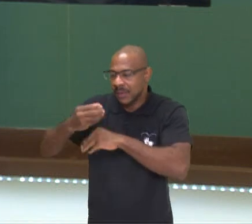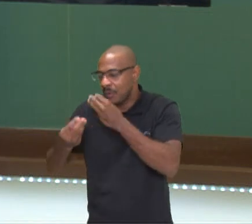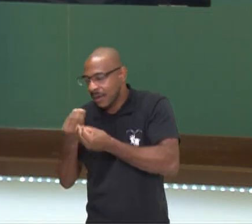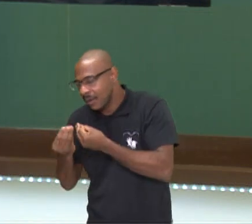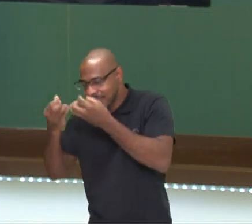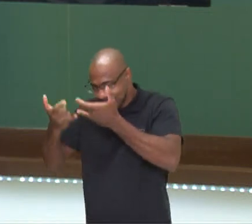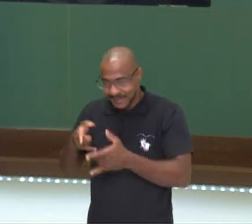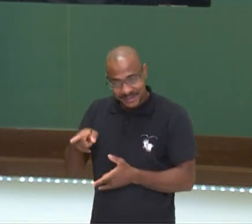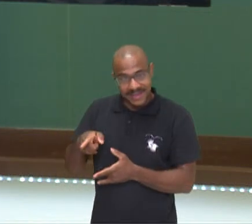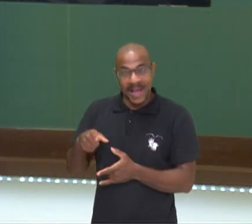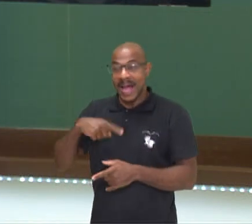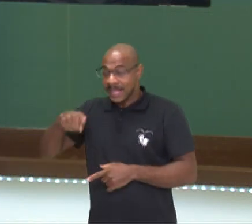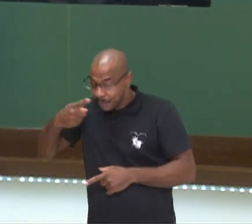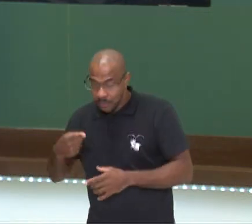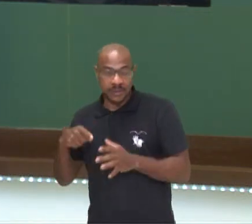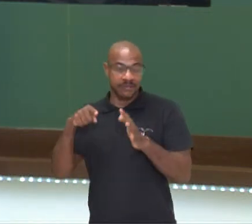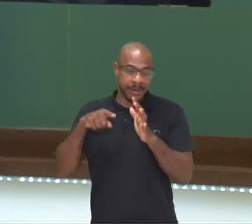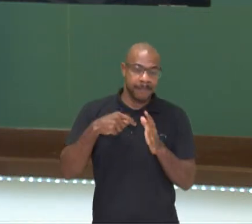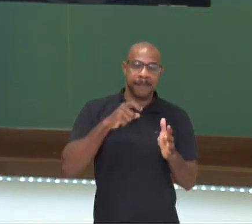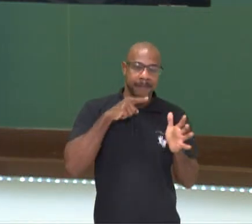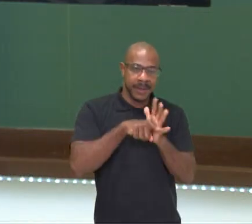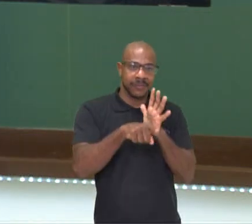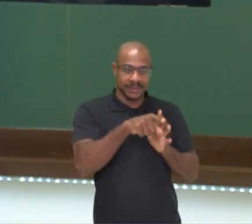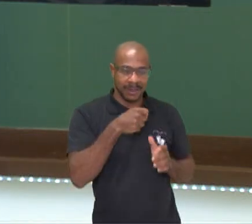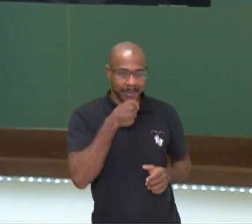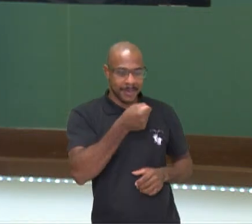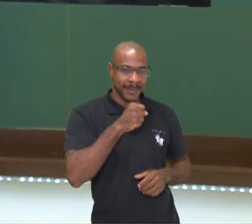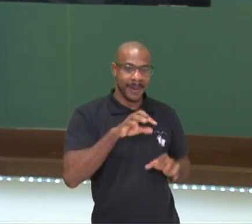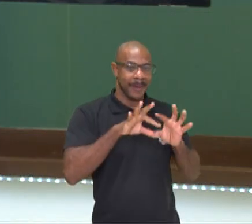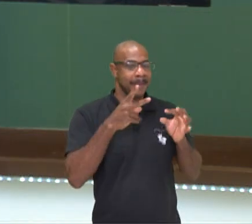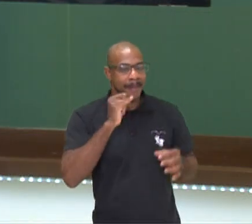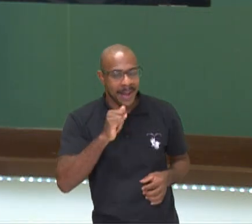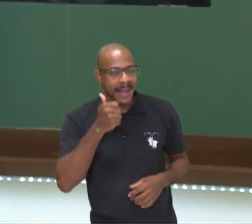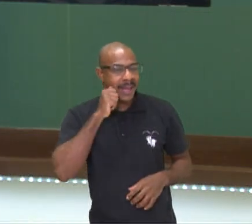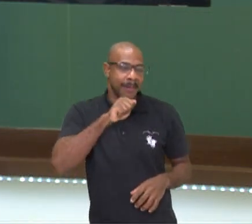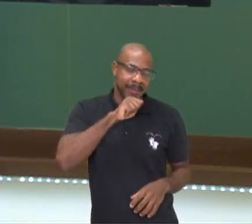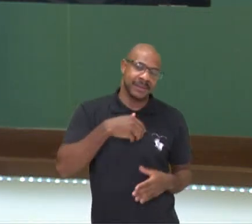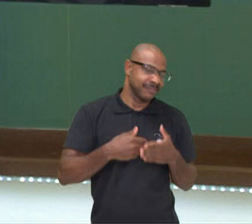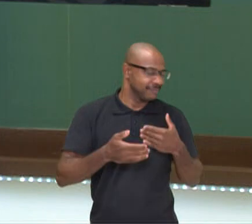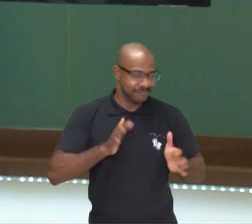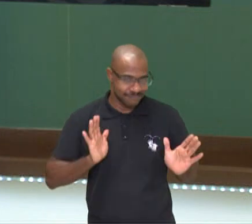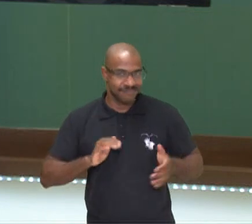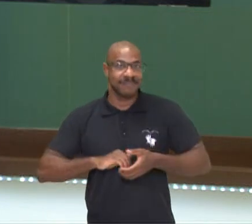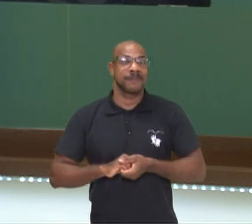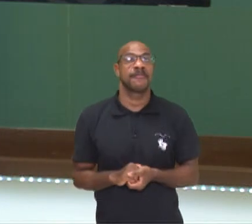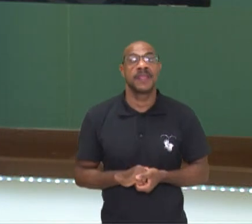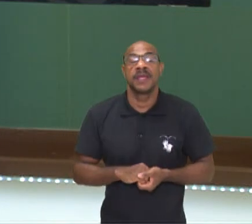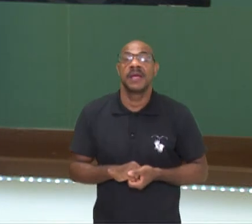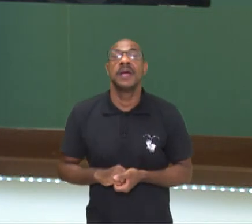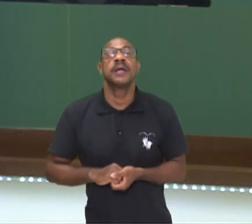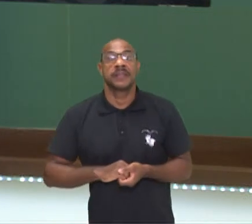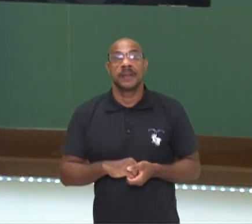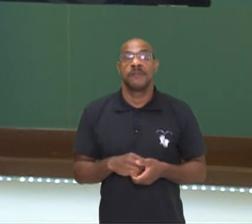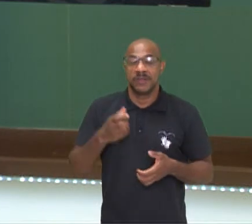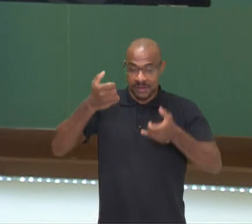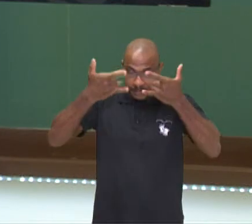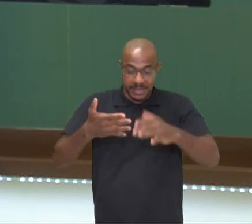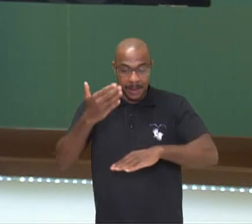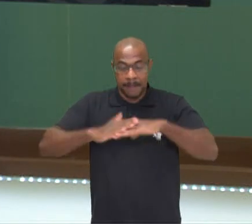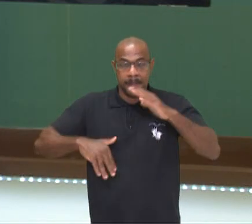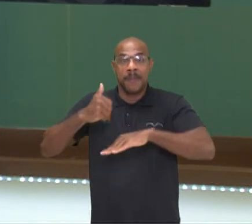aqui a nossa atividade inicia desse momento da seguinte maneira você vai falar sobre profissões